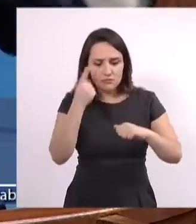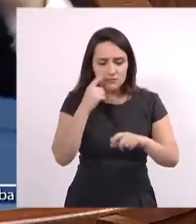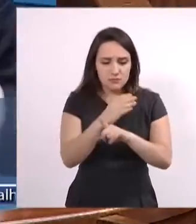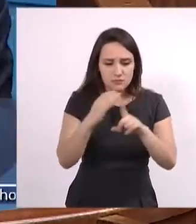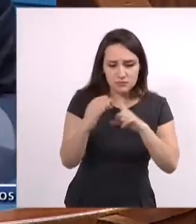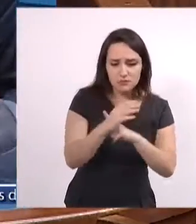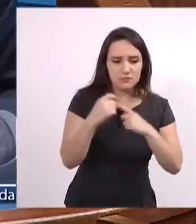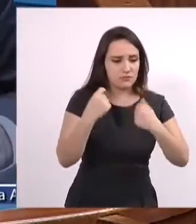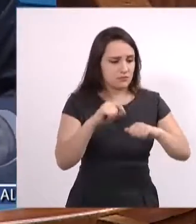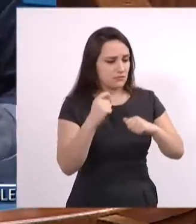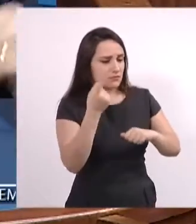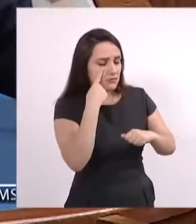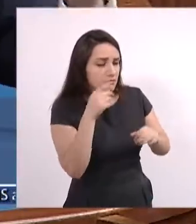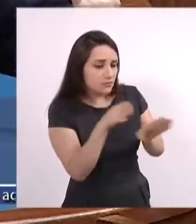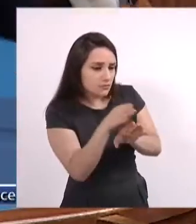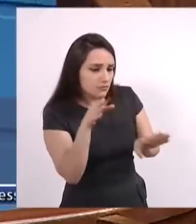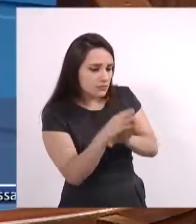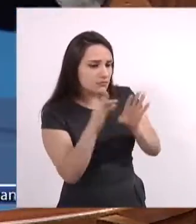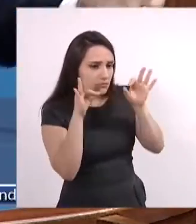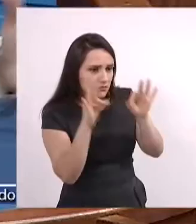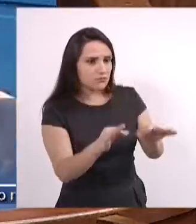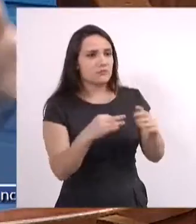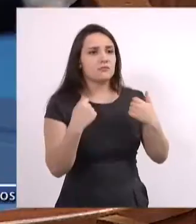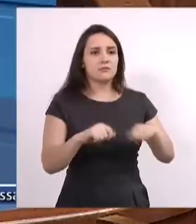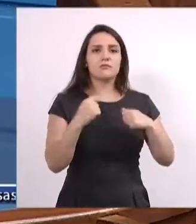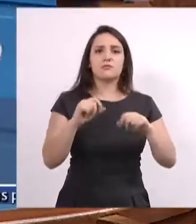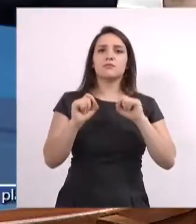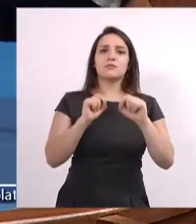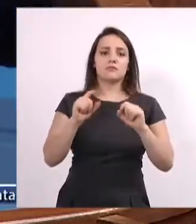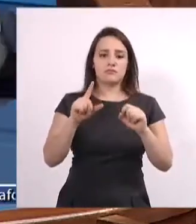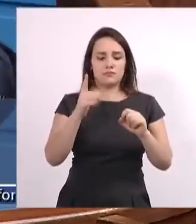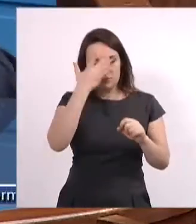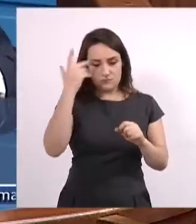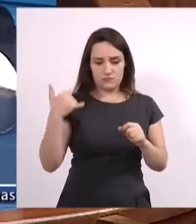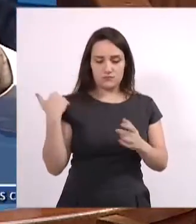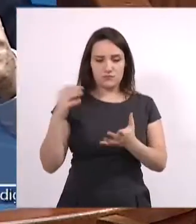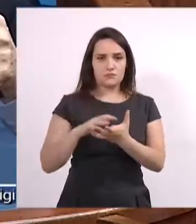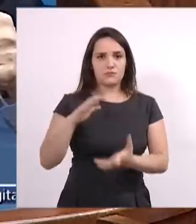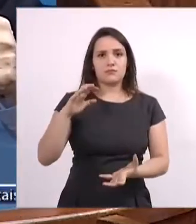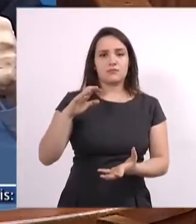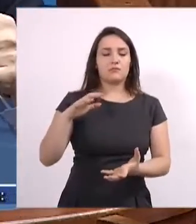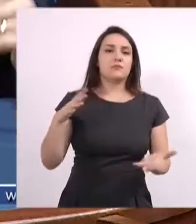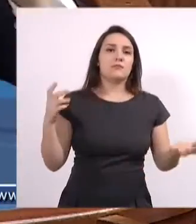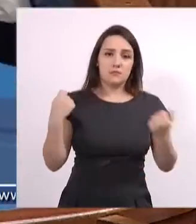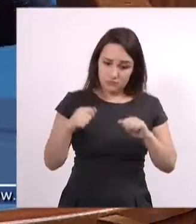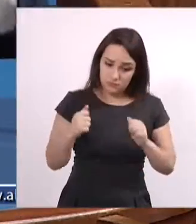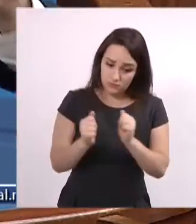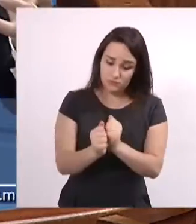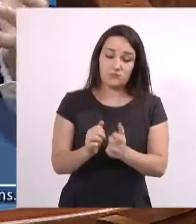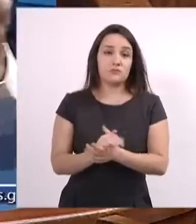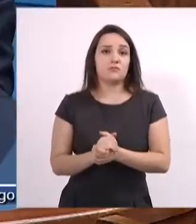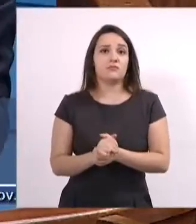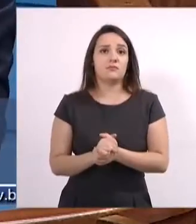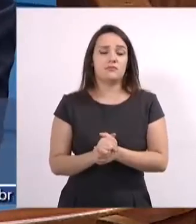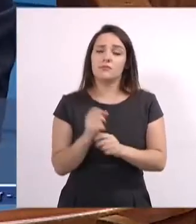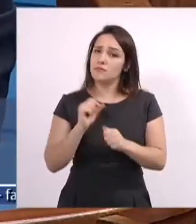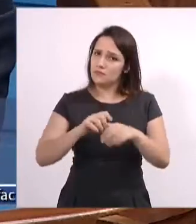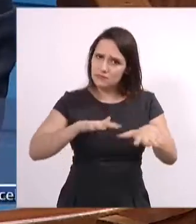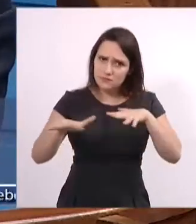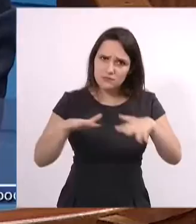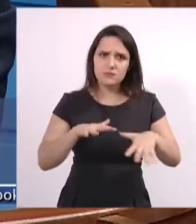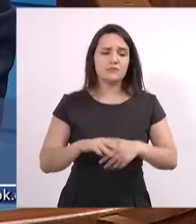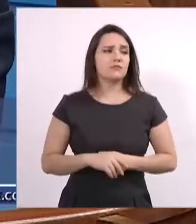lá, fazer a instrução, levar os grupos da terceira idade lá, fazer todo um